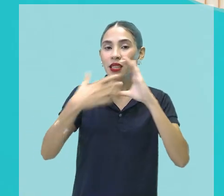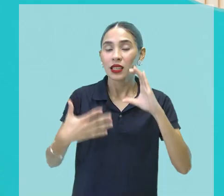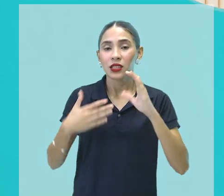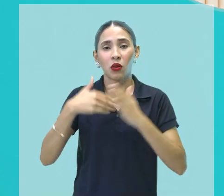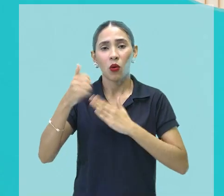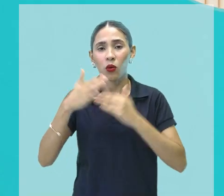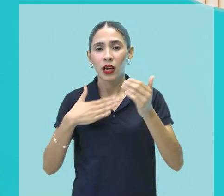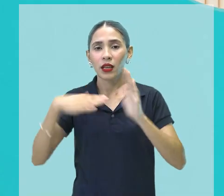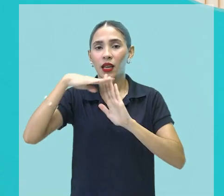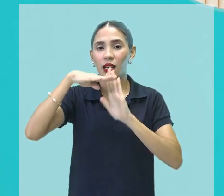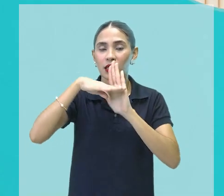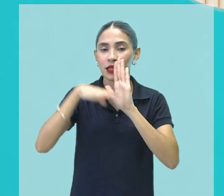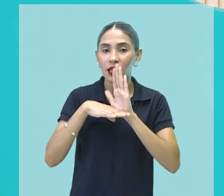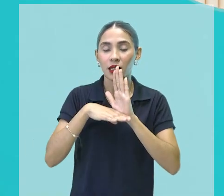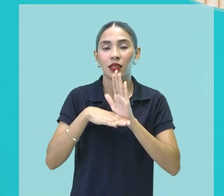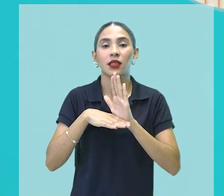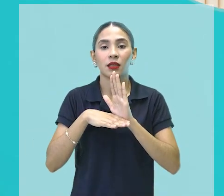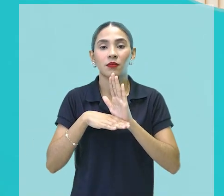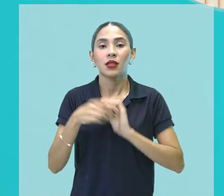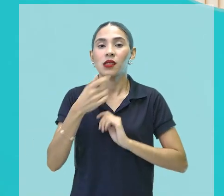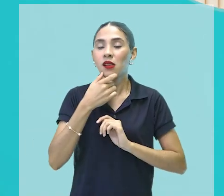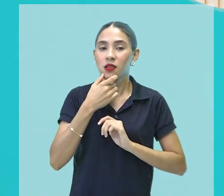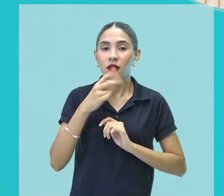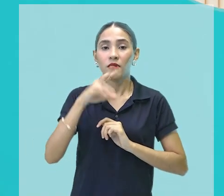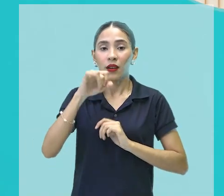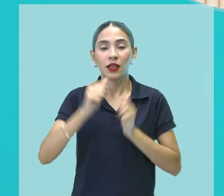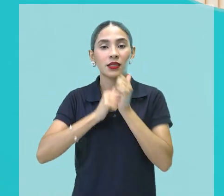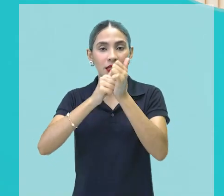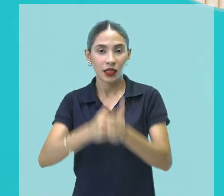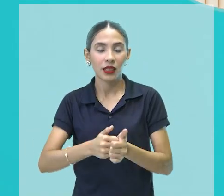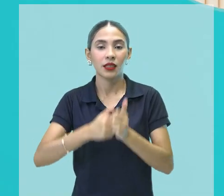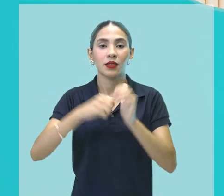receita que for produzida em língua inglesa vai seguir